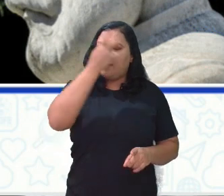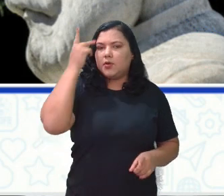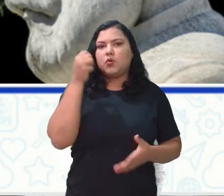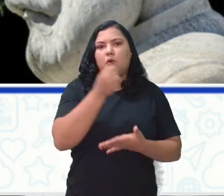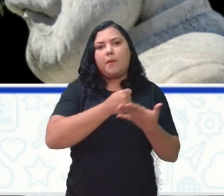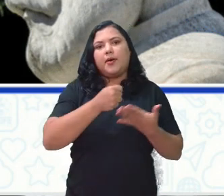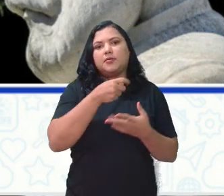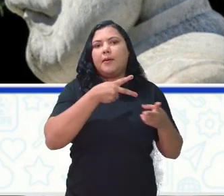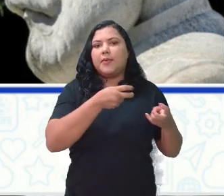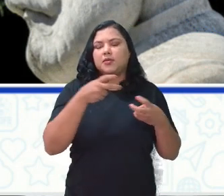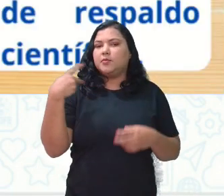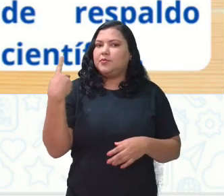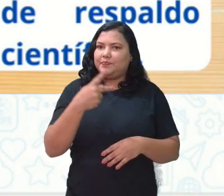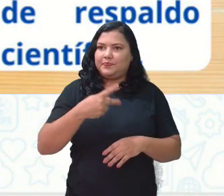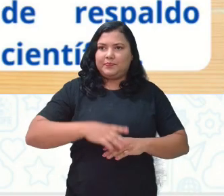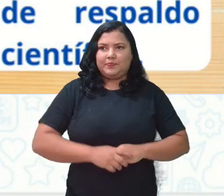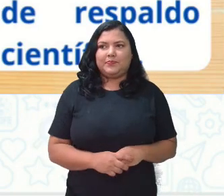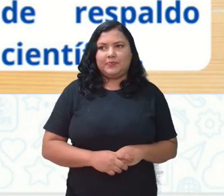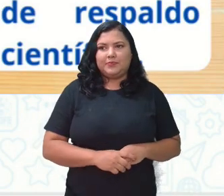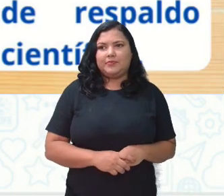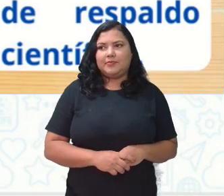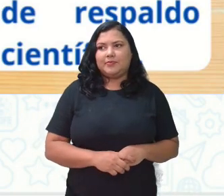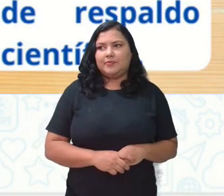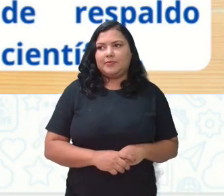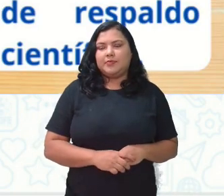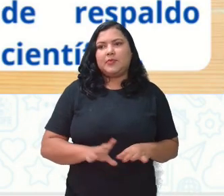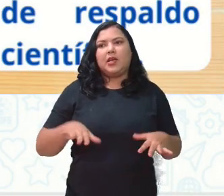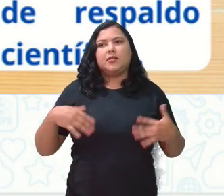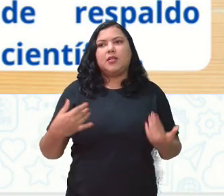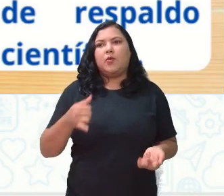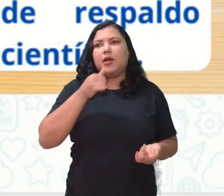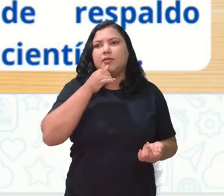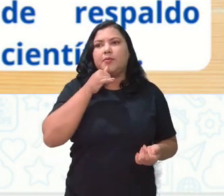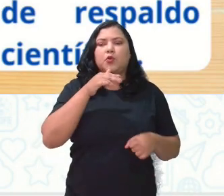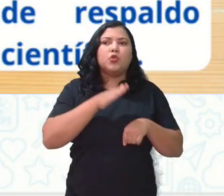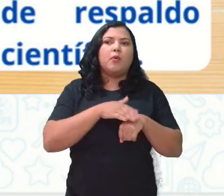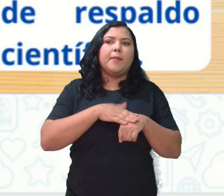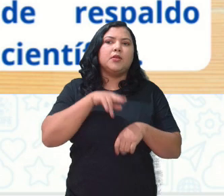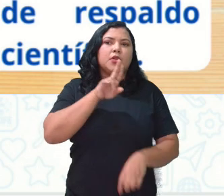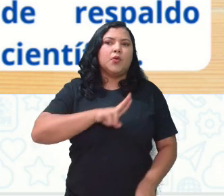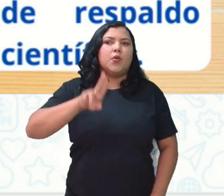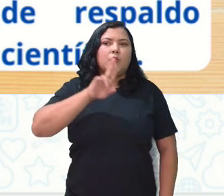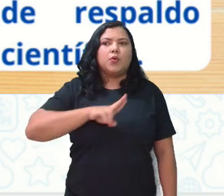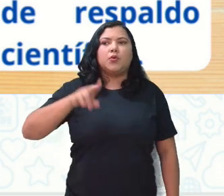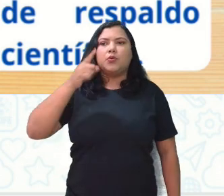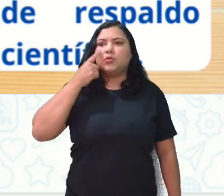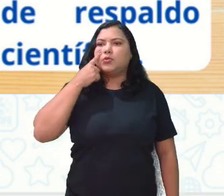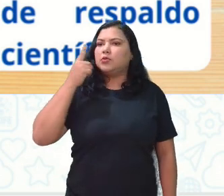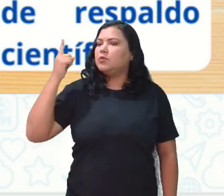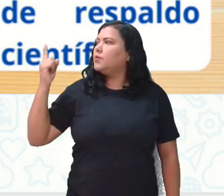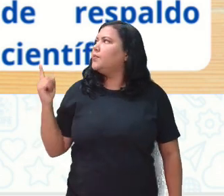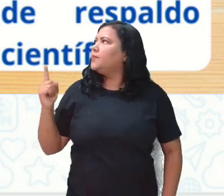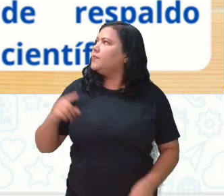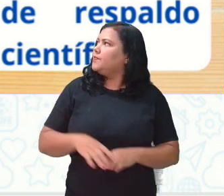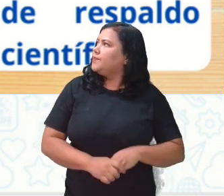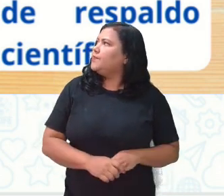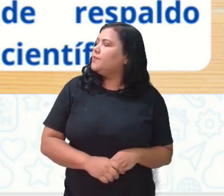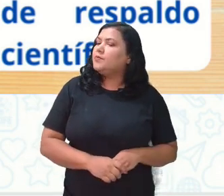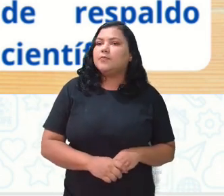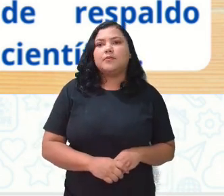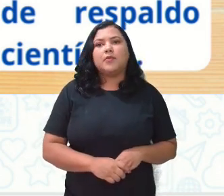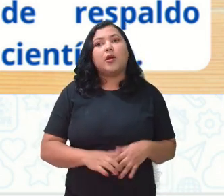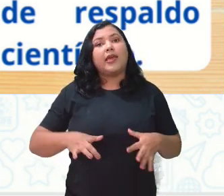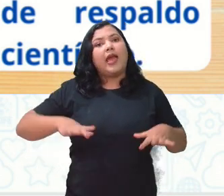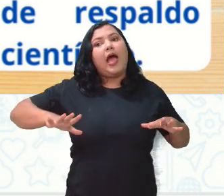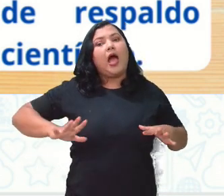seu ponto de vista acadêmico. Quando eu uso um argumento de consenso, é um tipo de argumento que gira em torno